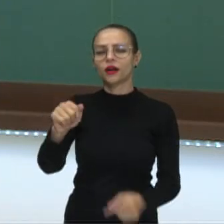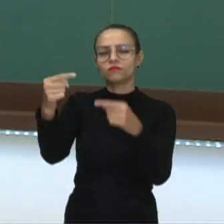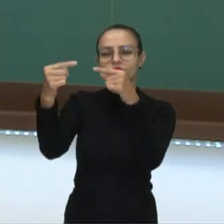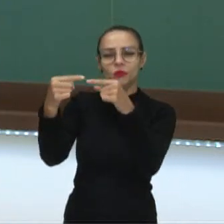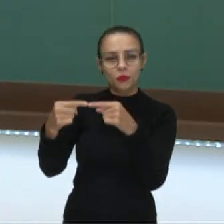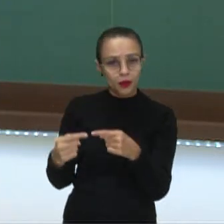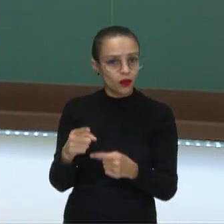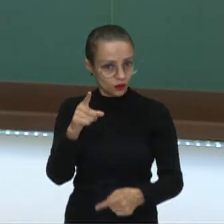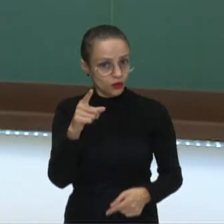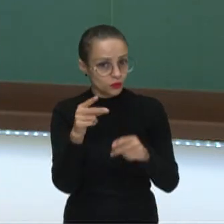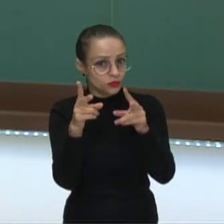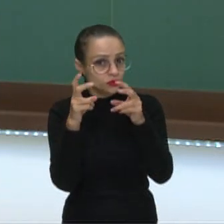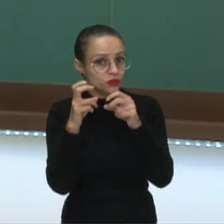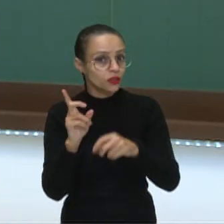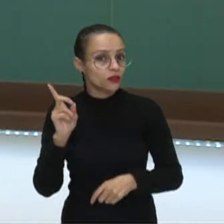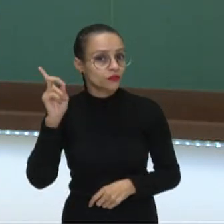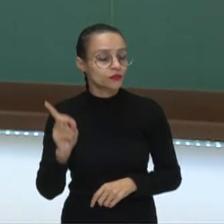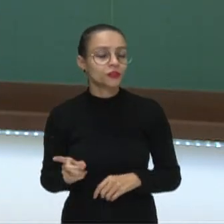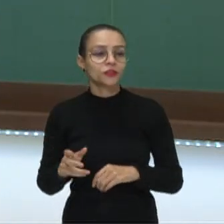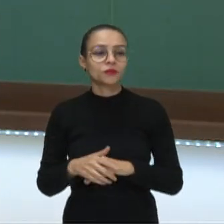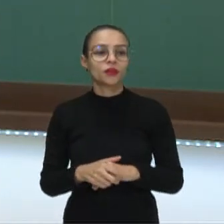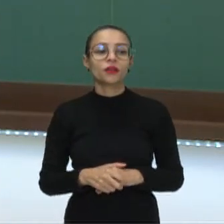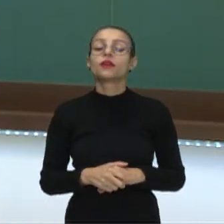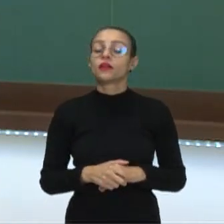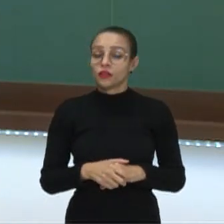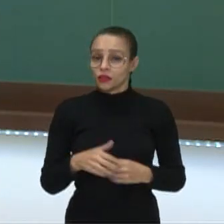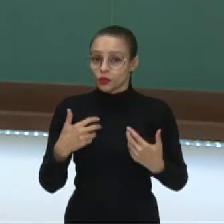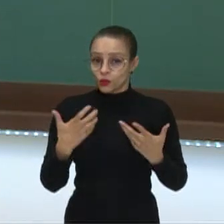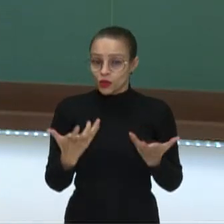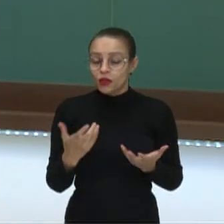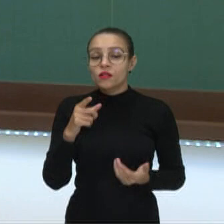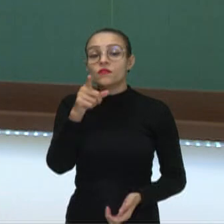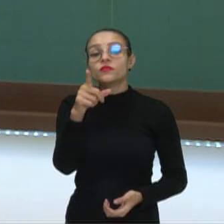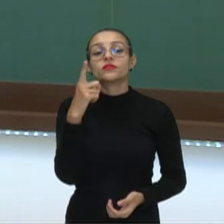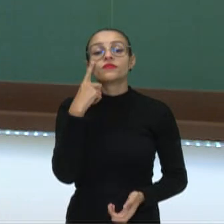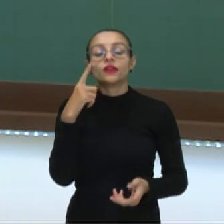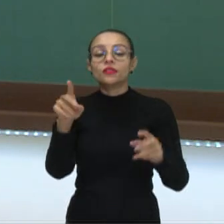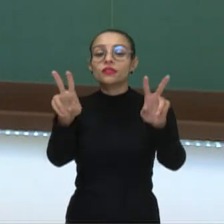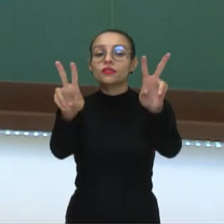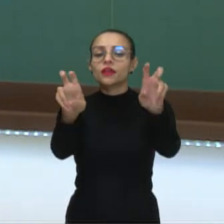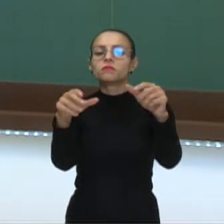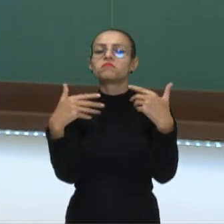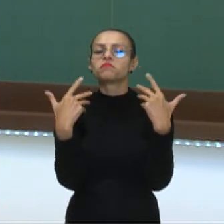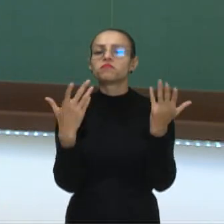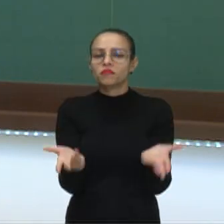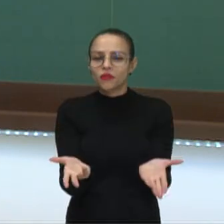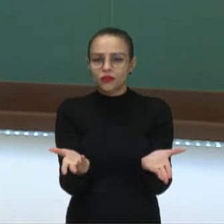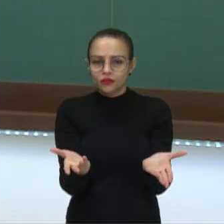Já observe isso também. Eu quero que você veja a temática. Qual é o